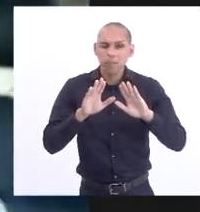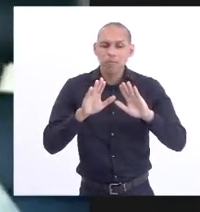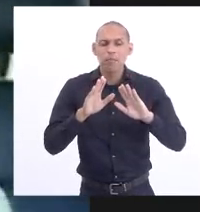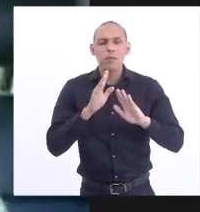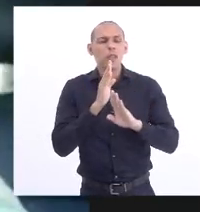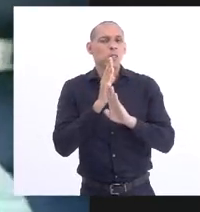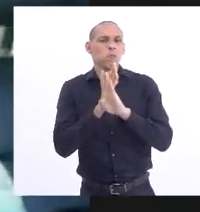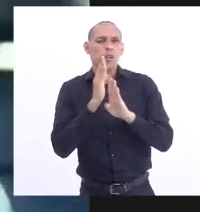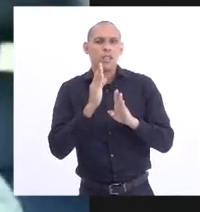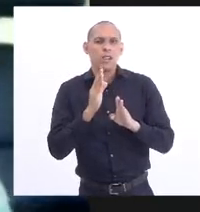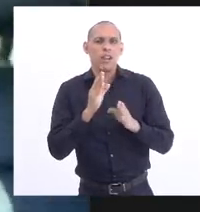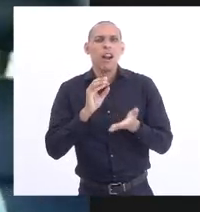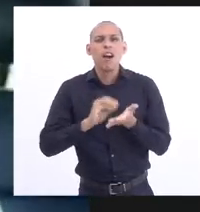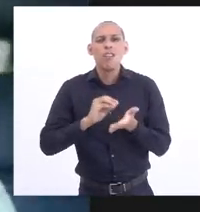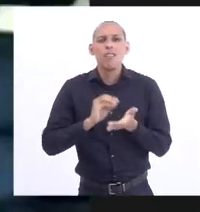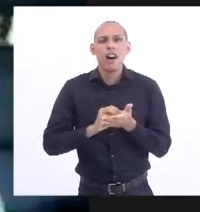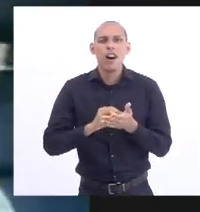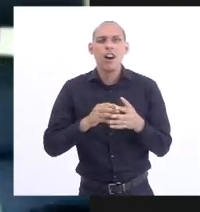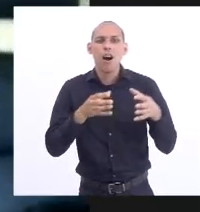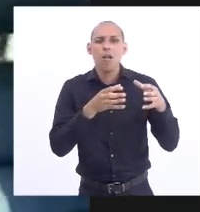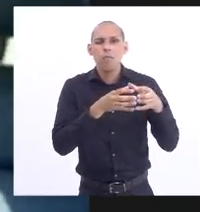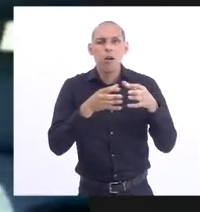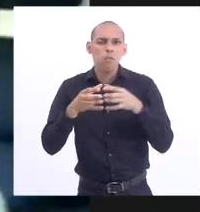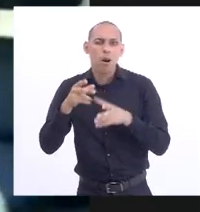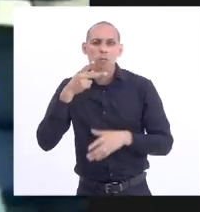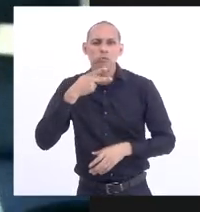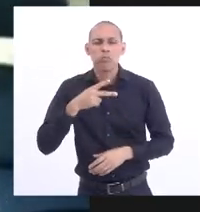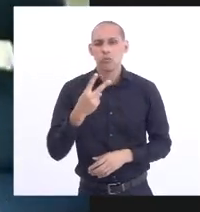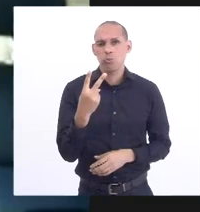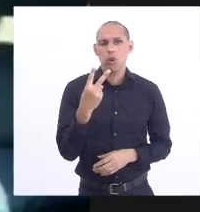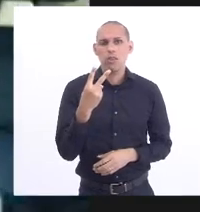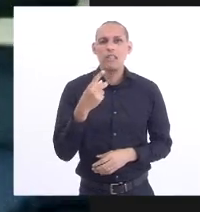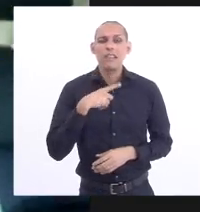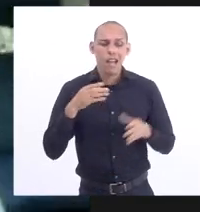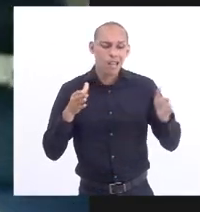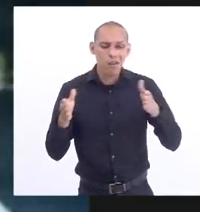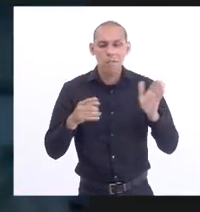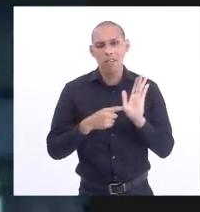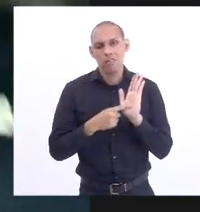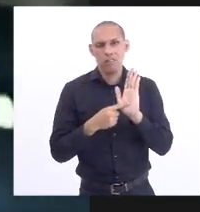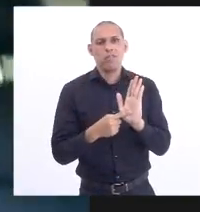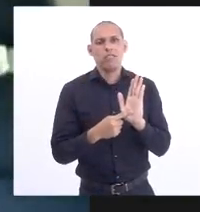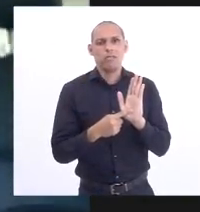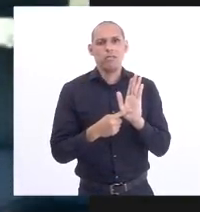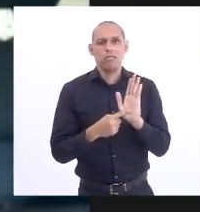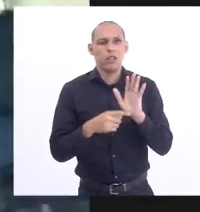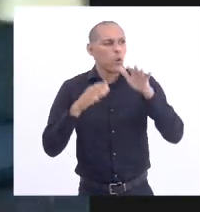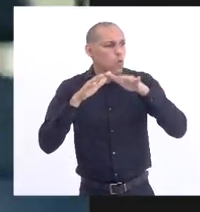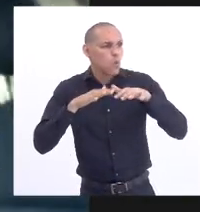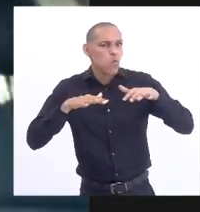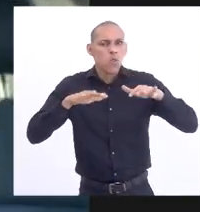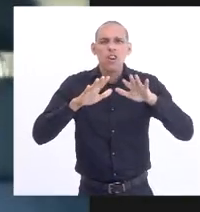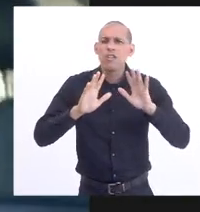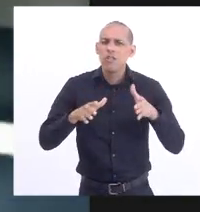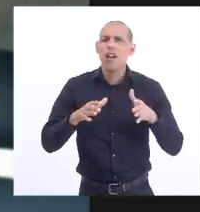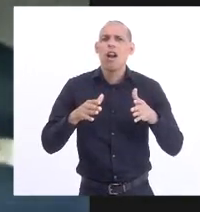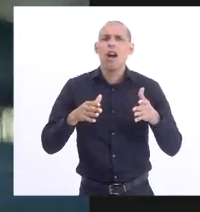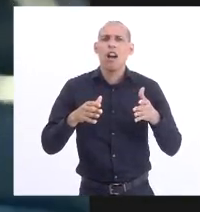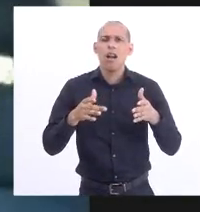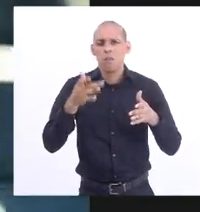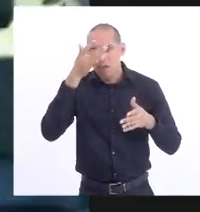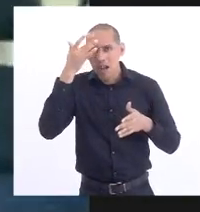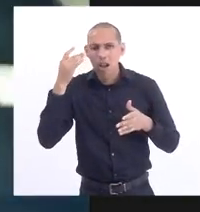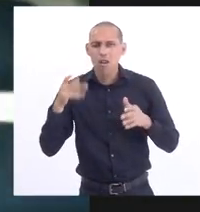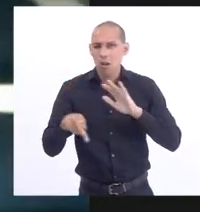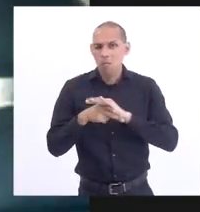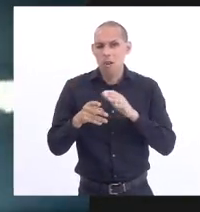falta, todos os partidos interessados indicaram. Teve um prazo para indicação, todos eles indicaram os seus membros, né, do